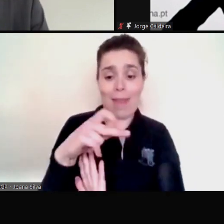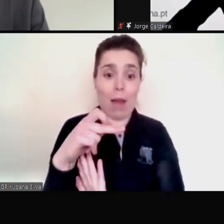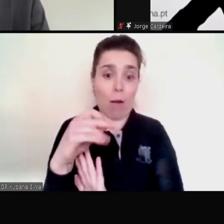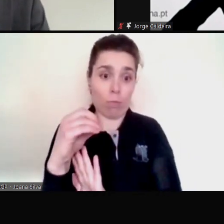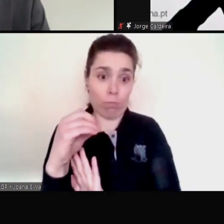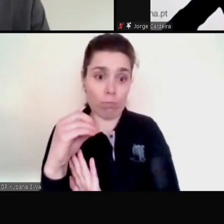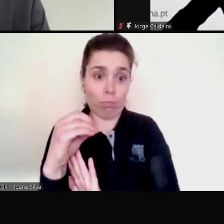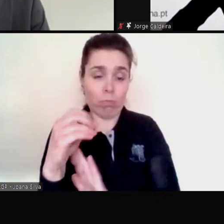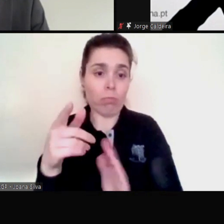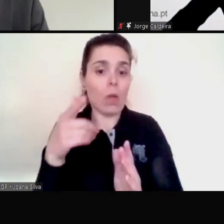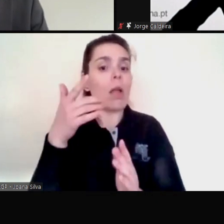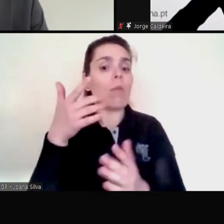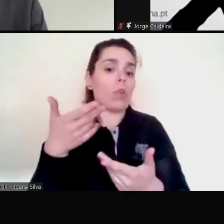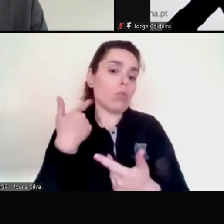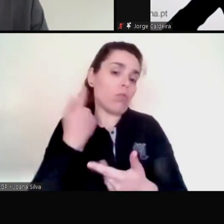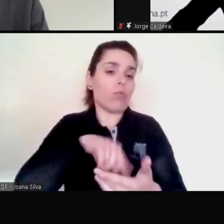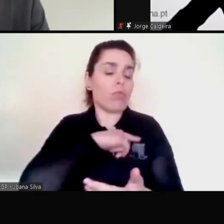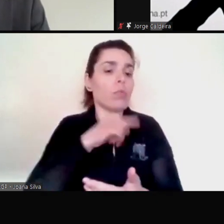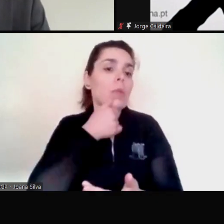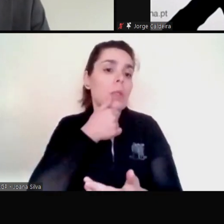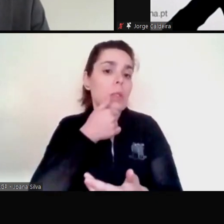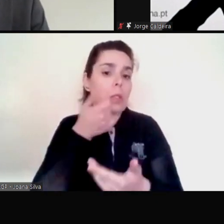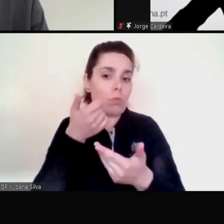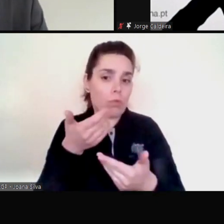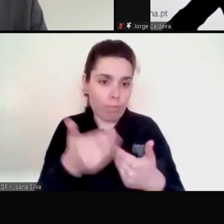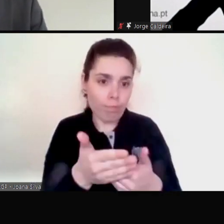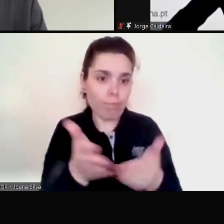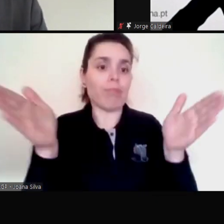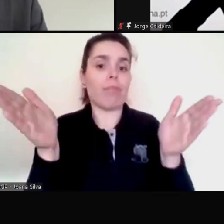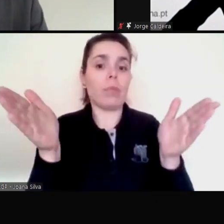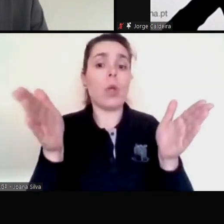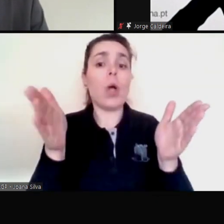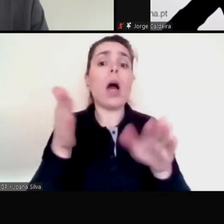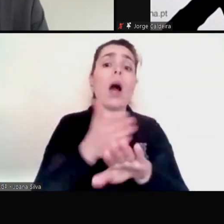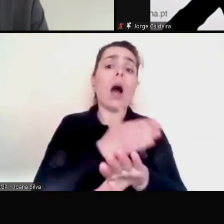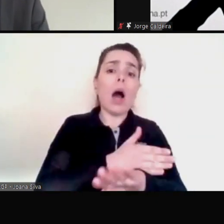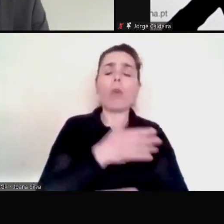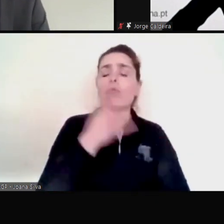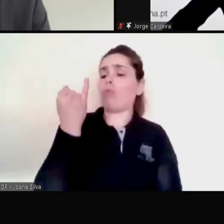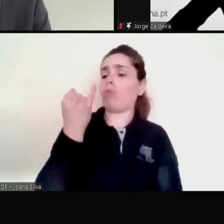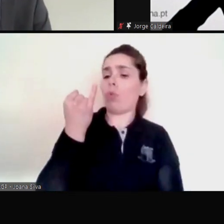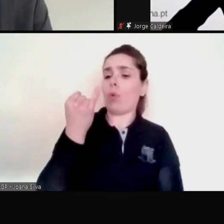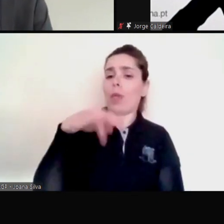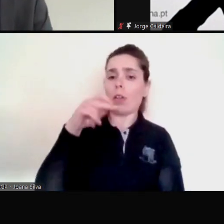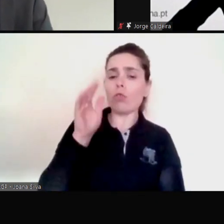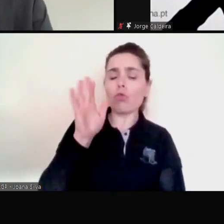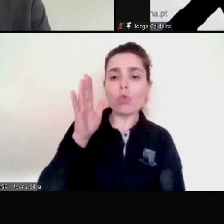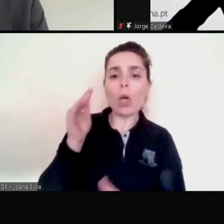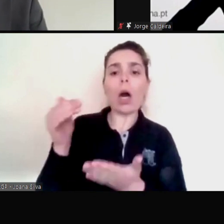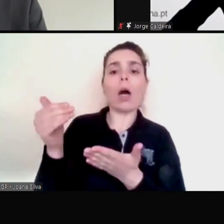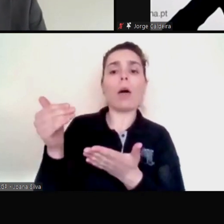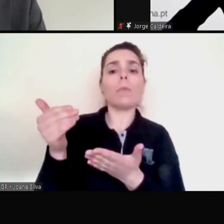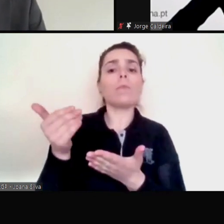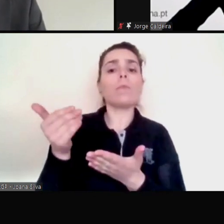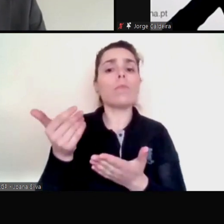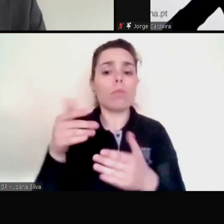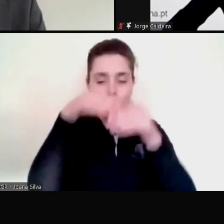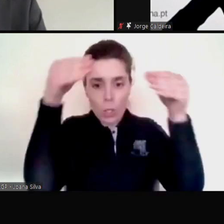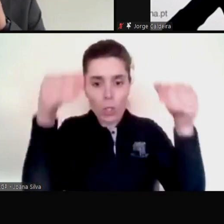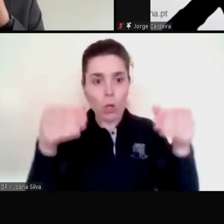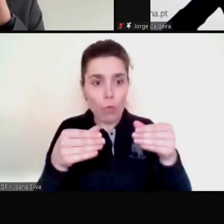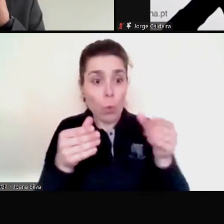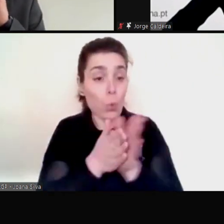em capacitação digital. Quando este plano começou, o INA já tinha experiência de produção de cursos com esta plataforma, porque